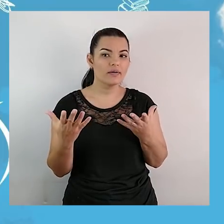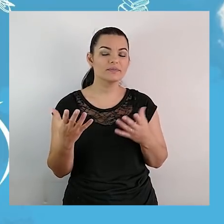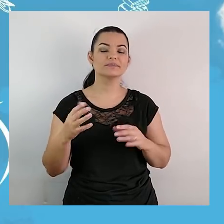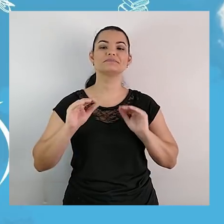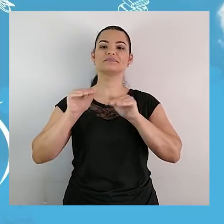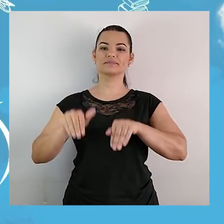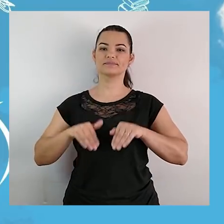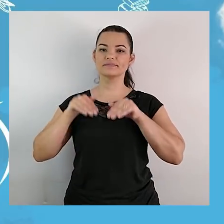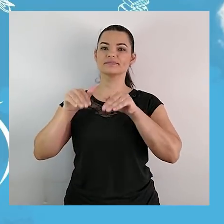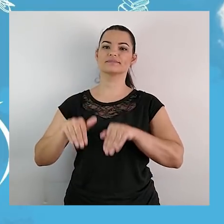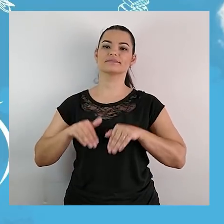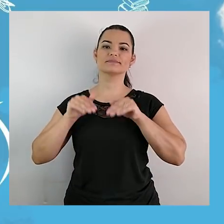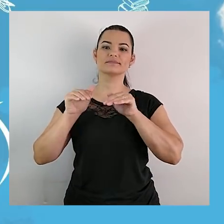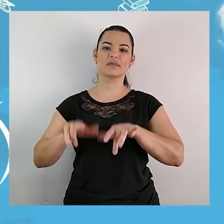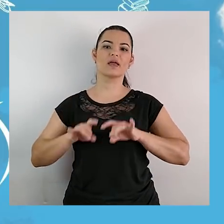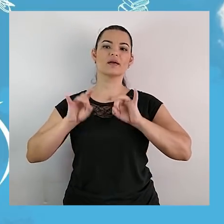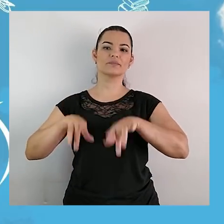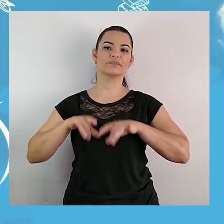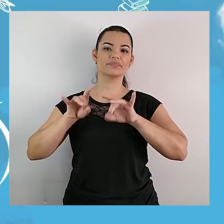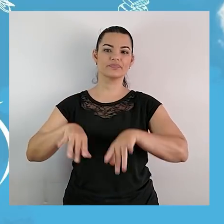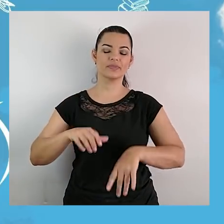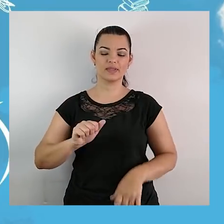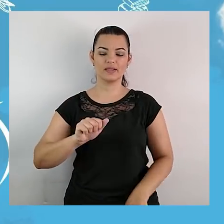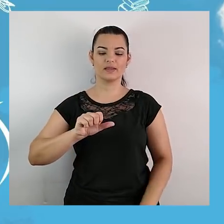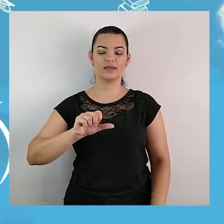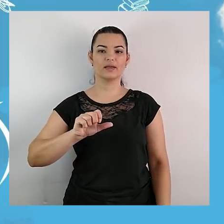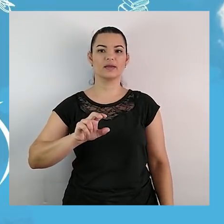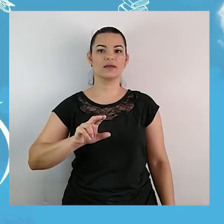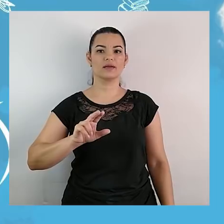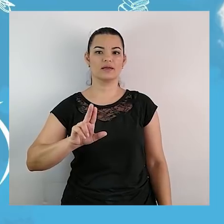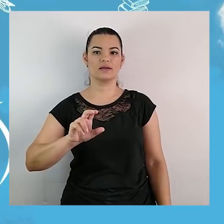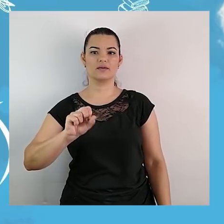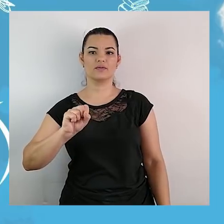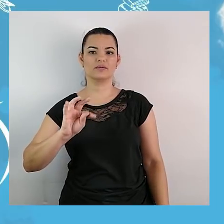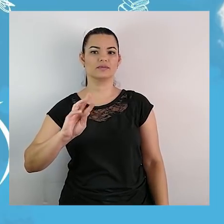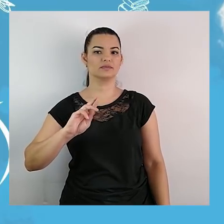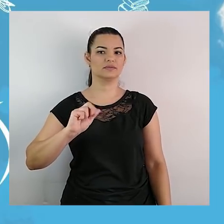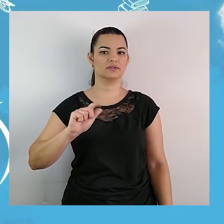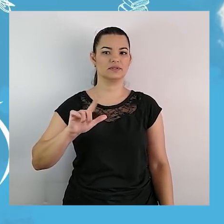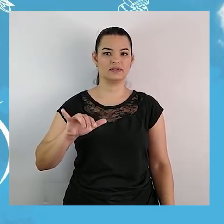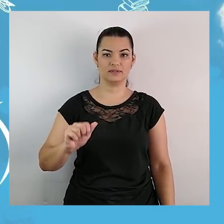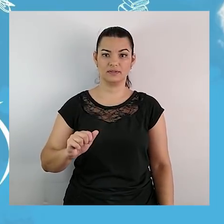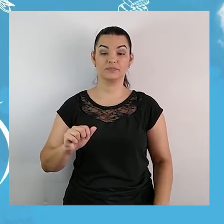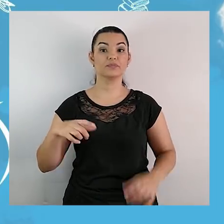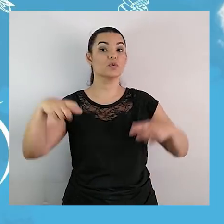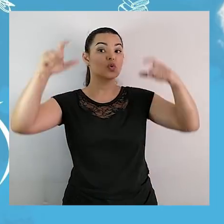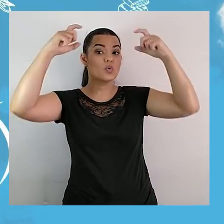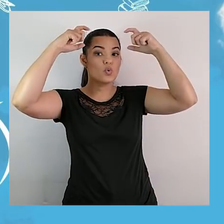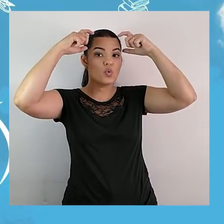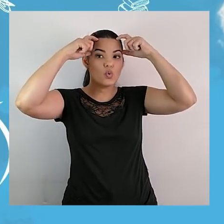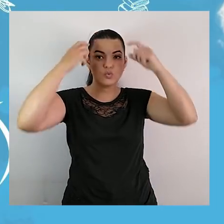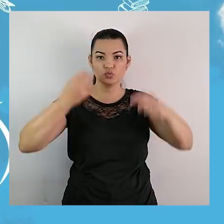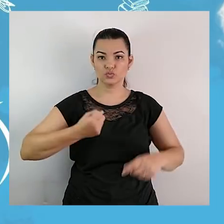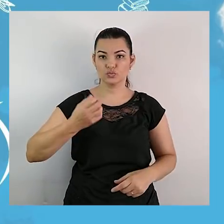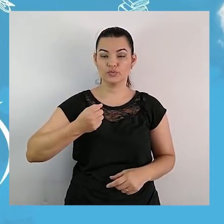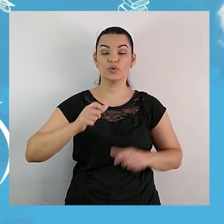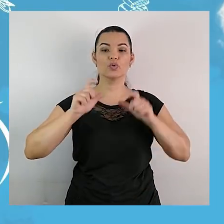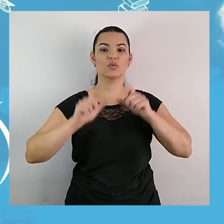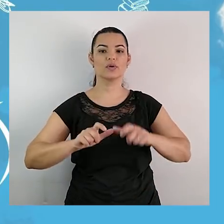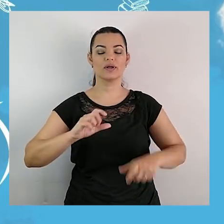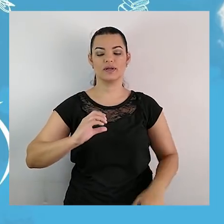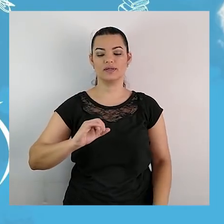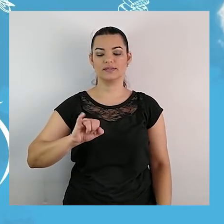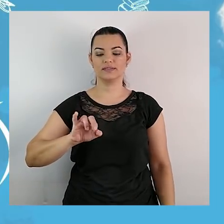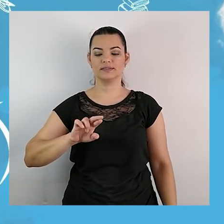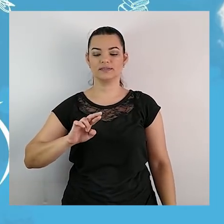é da Austrália, originário da Austrália. O urso polar, do